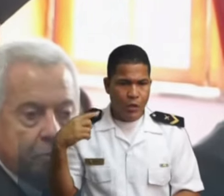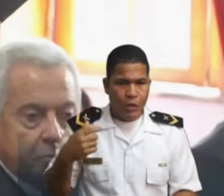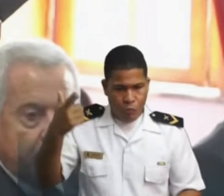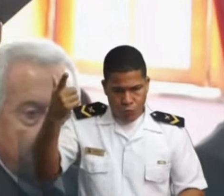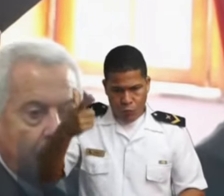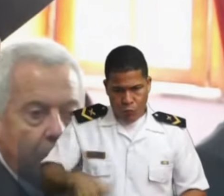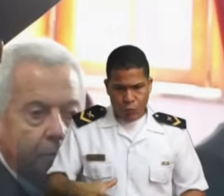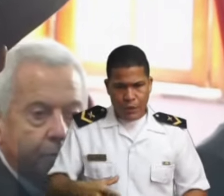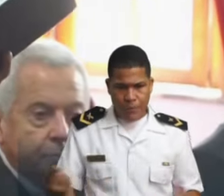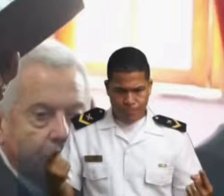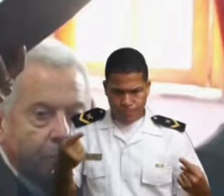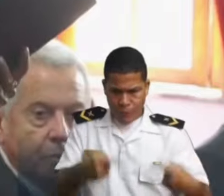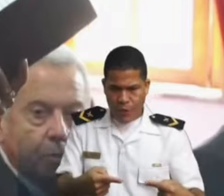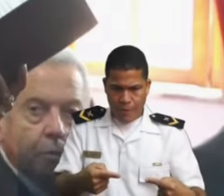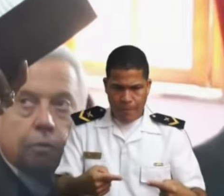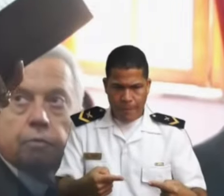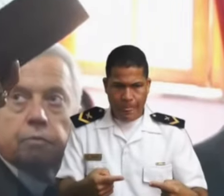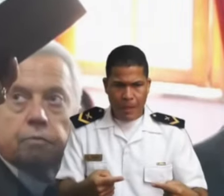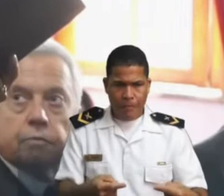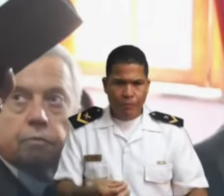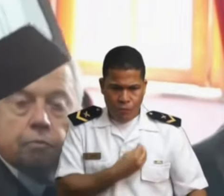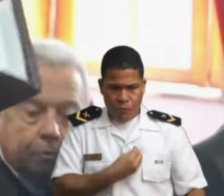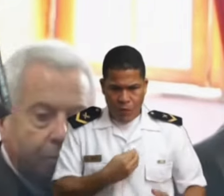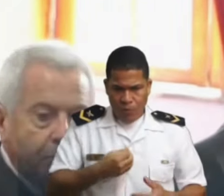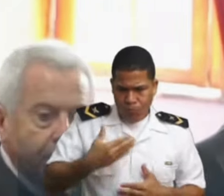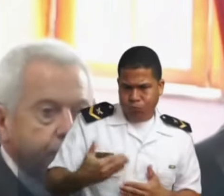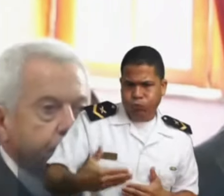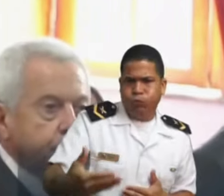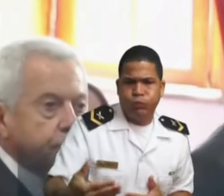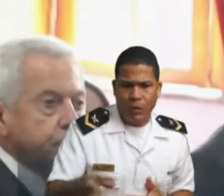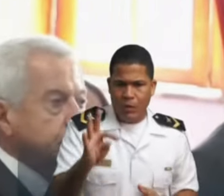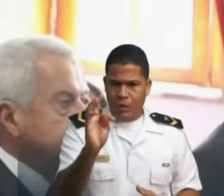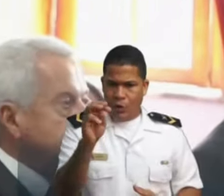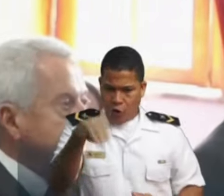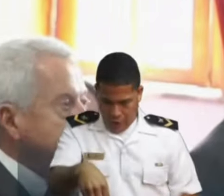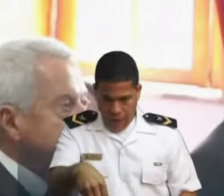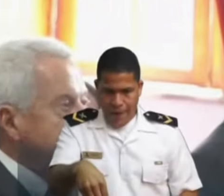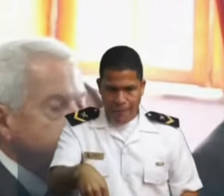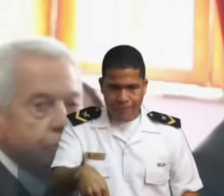objetivos. Vida longa à Corte do Mar. Obrigada.